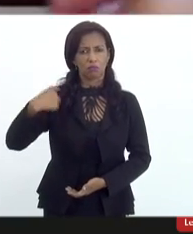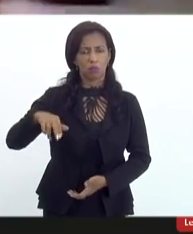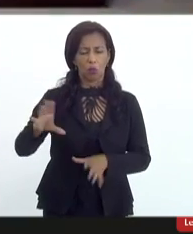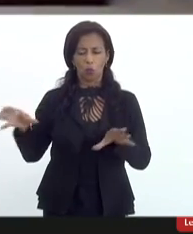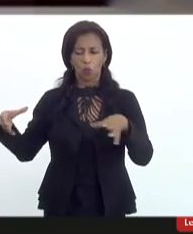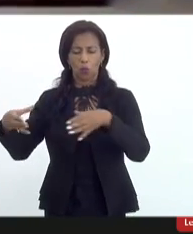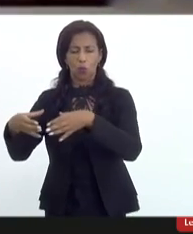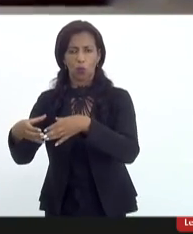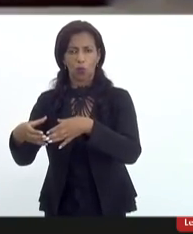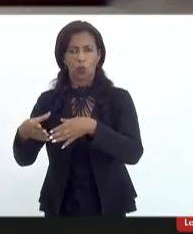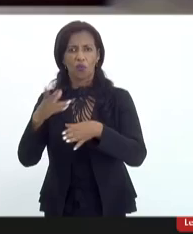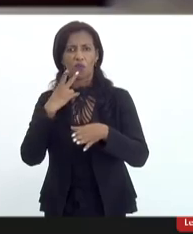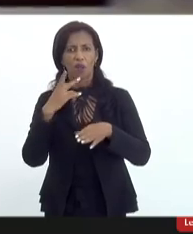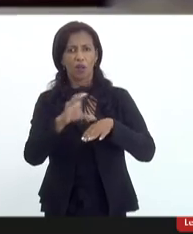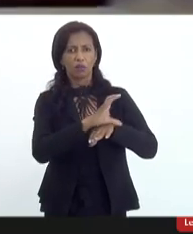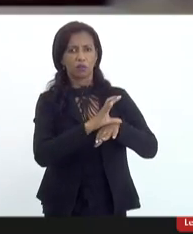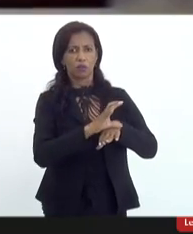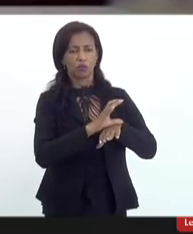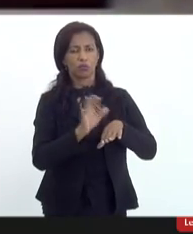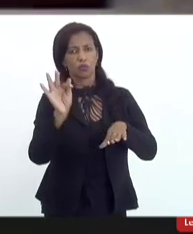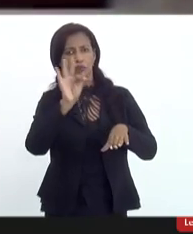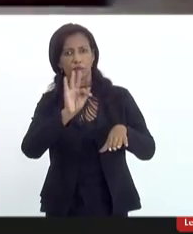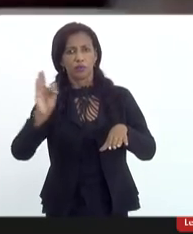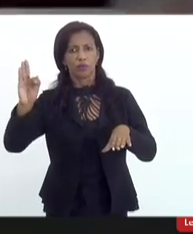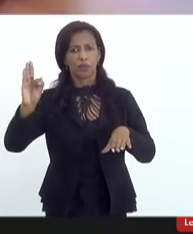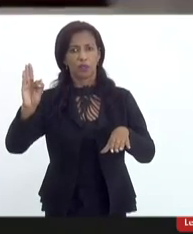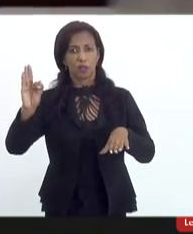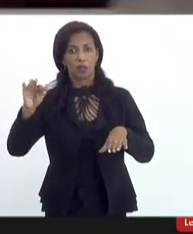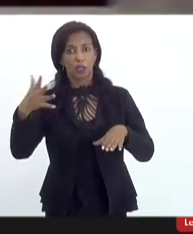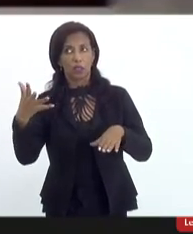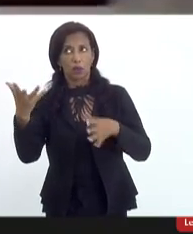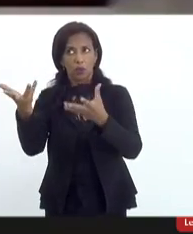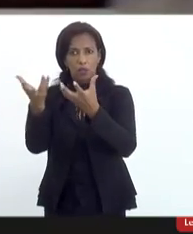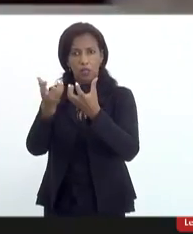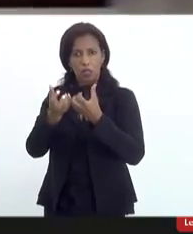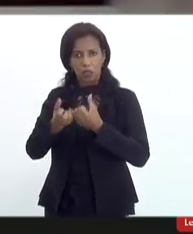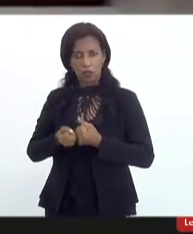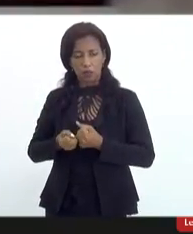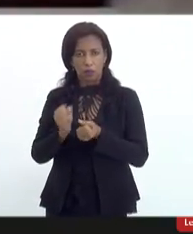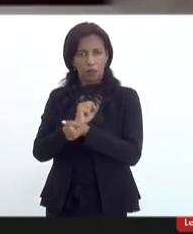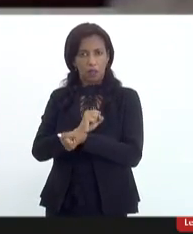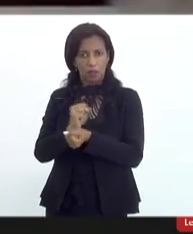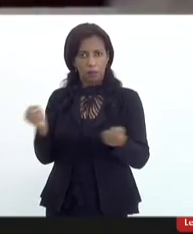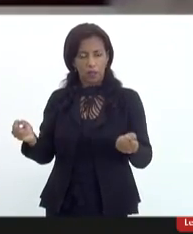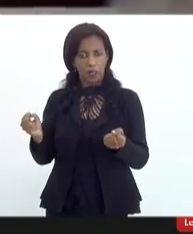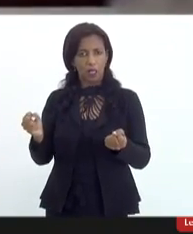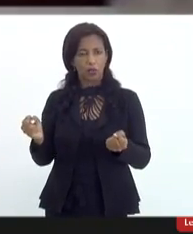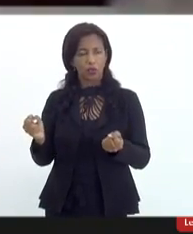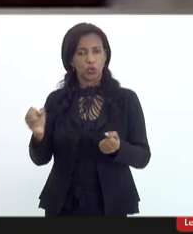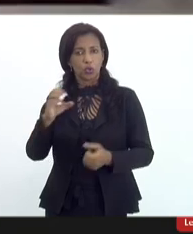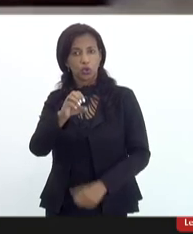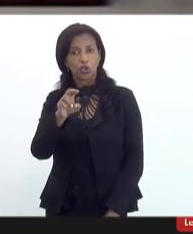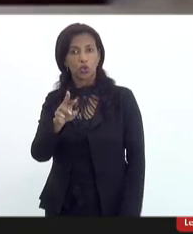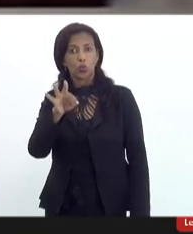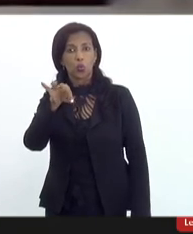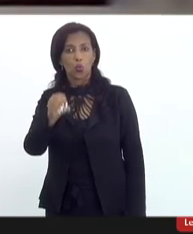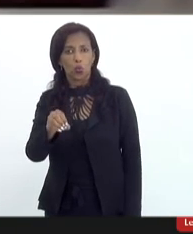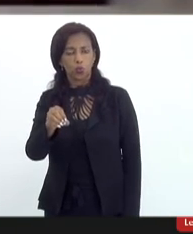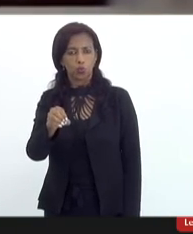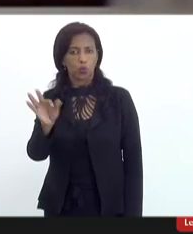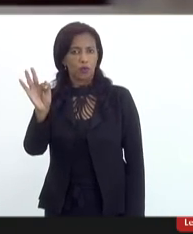coletivos mencionados na Constituição Federal, portanto, recepcionando a liberdade de culto e de crença, em 89.